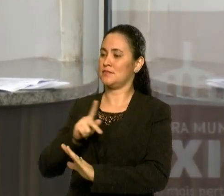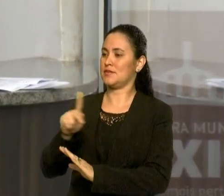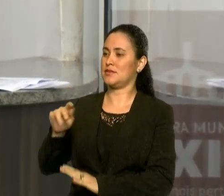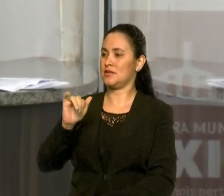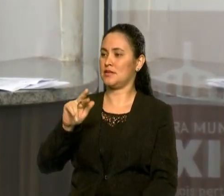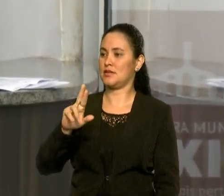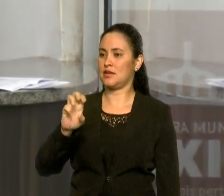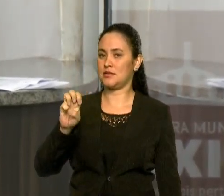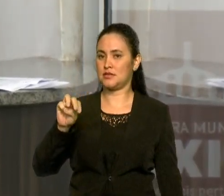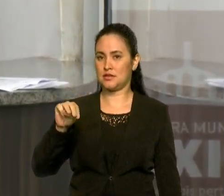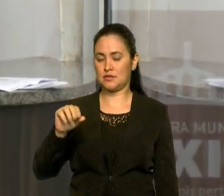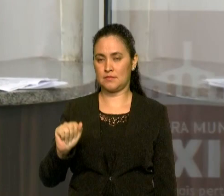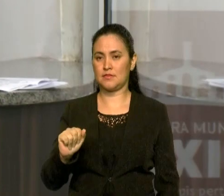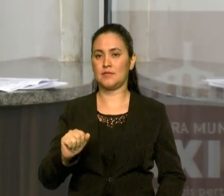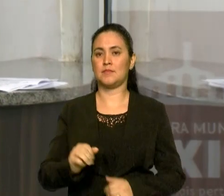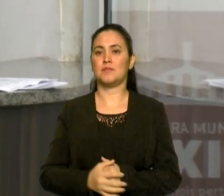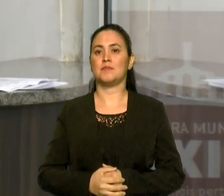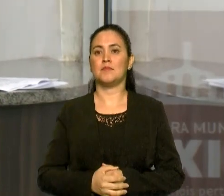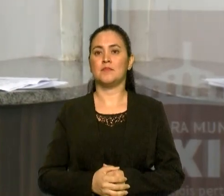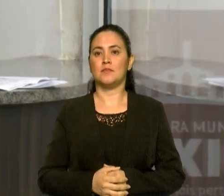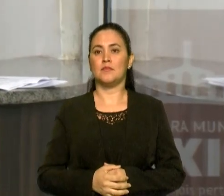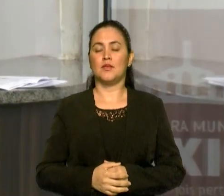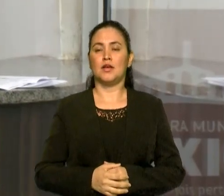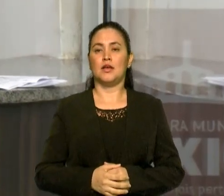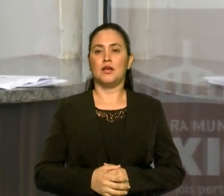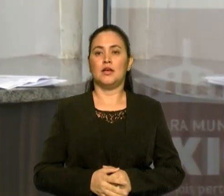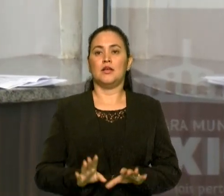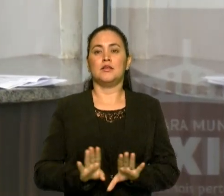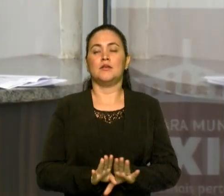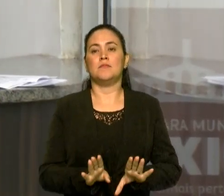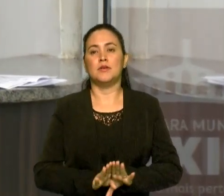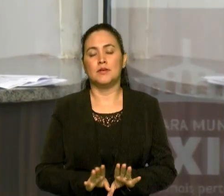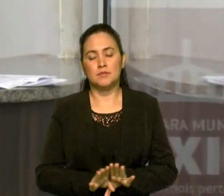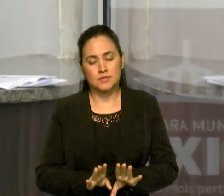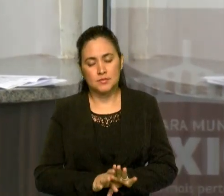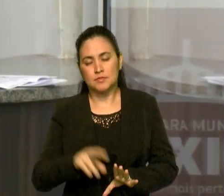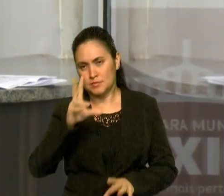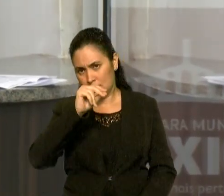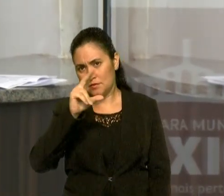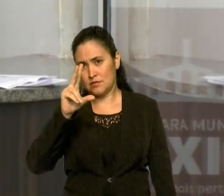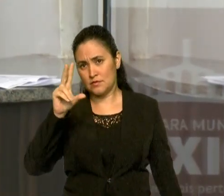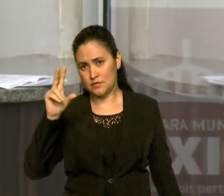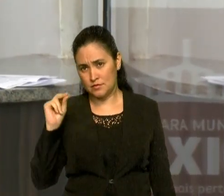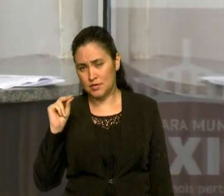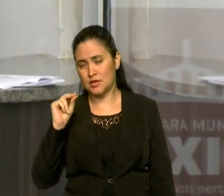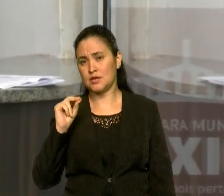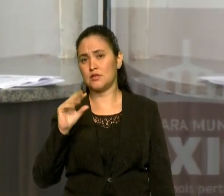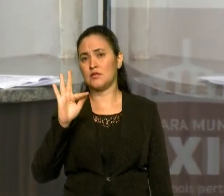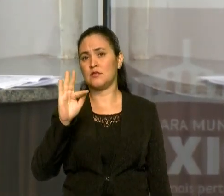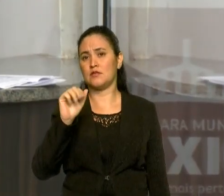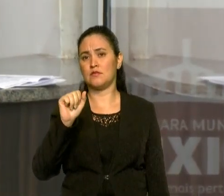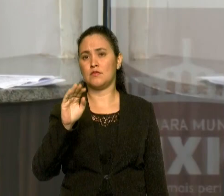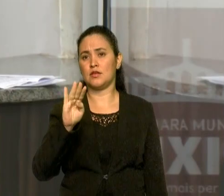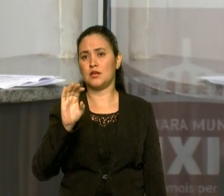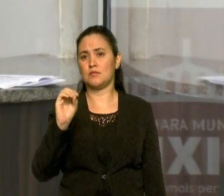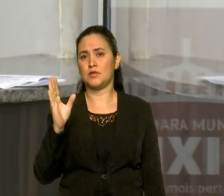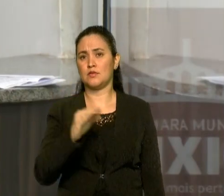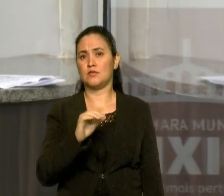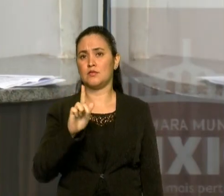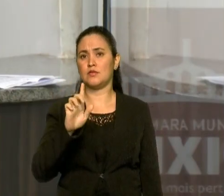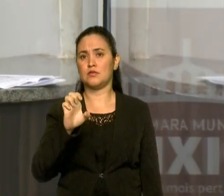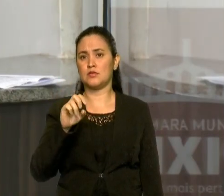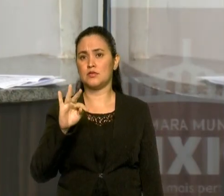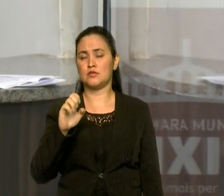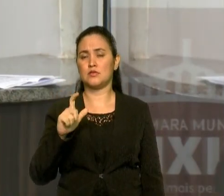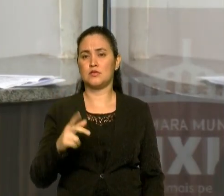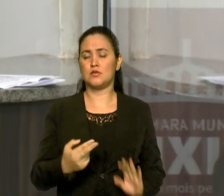presentes. Em nome do prefeito municipal, Fábio Gentil, quero cumprimentar todos os prefeitos aqui presentes, vereadores